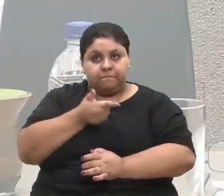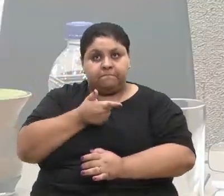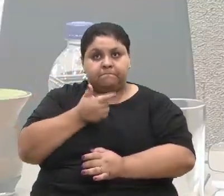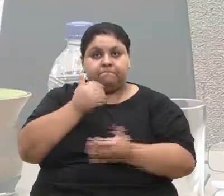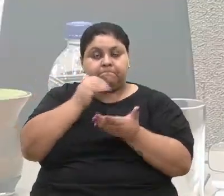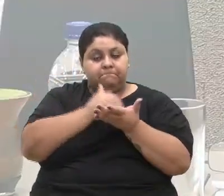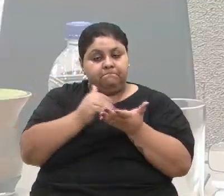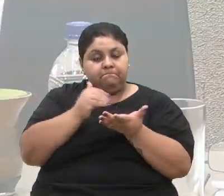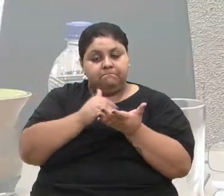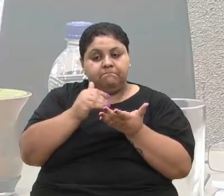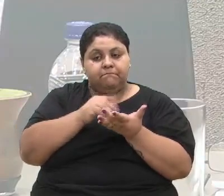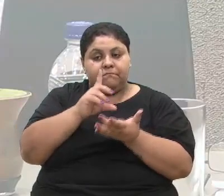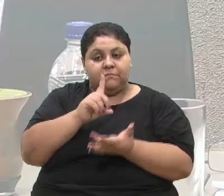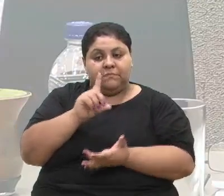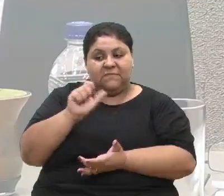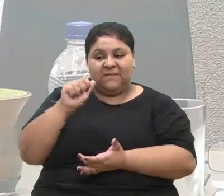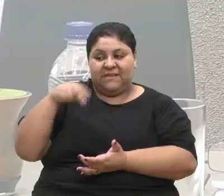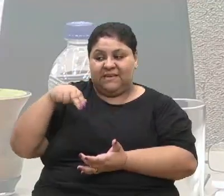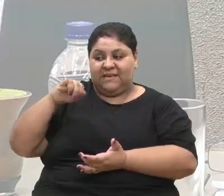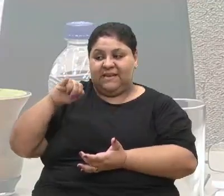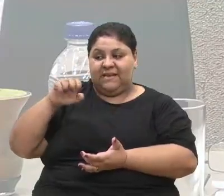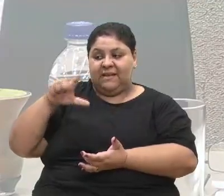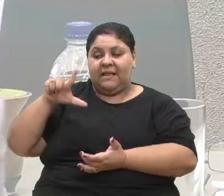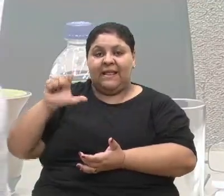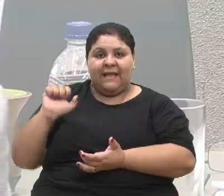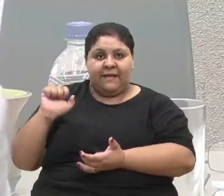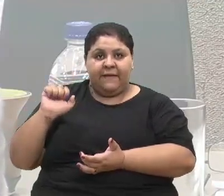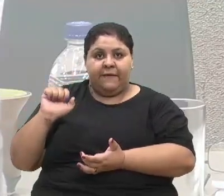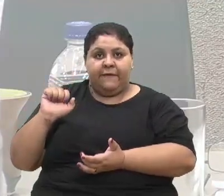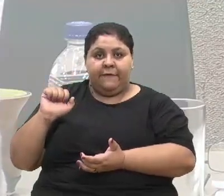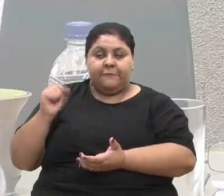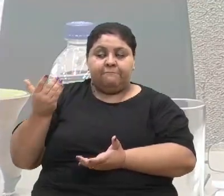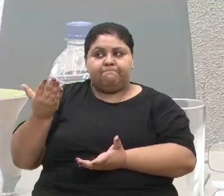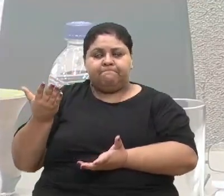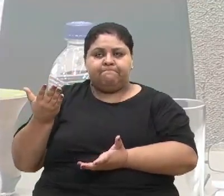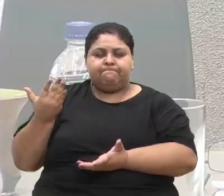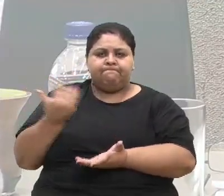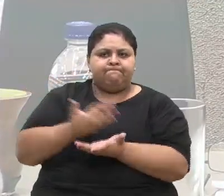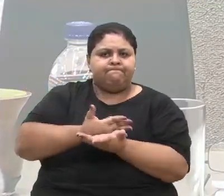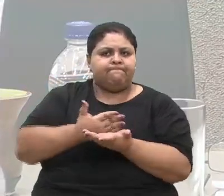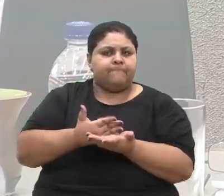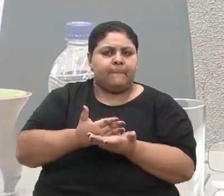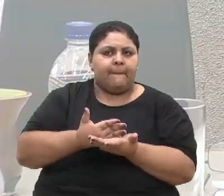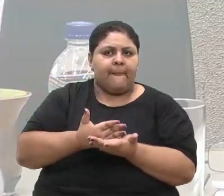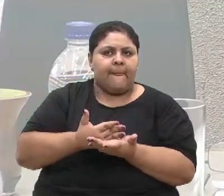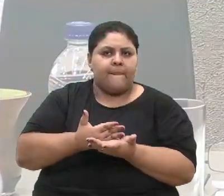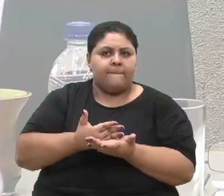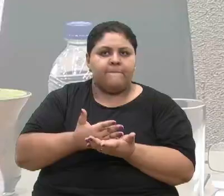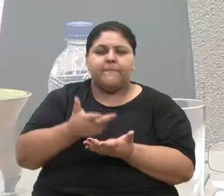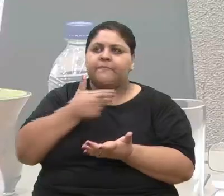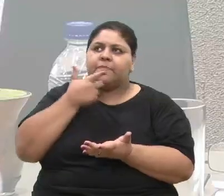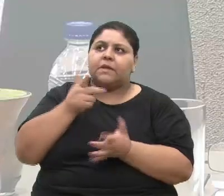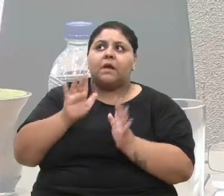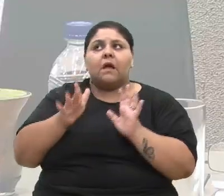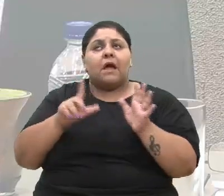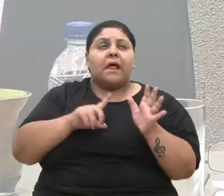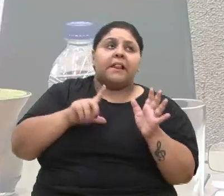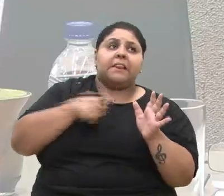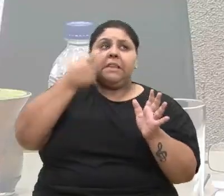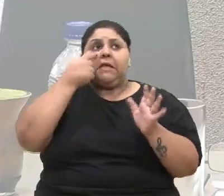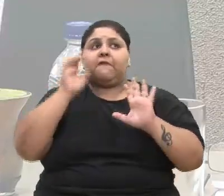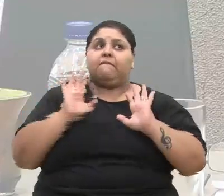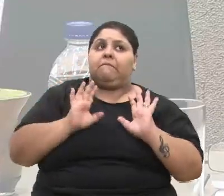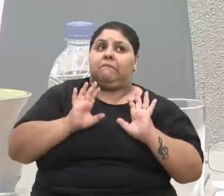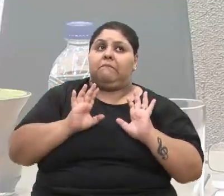secretária Daniele. E, a princípio, ela me disse que tem que ver